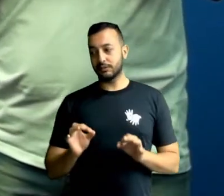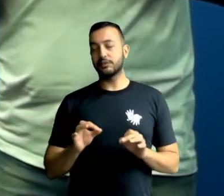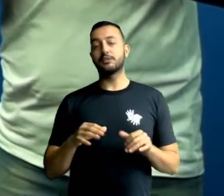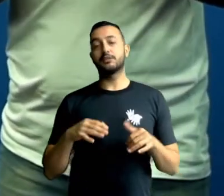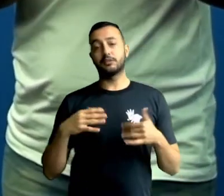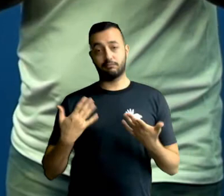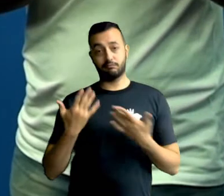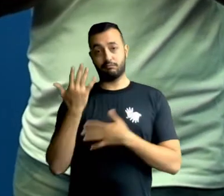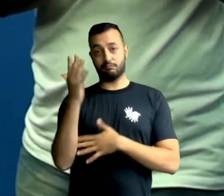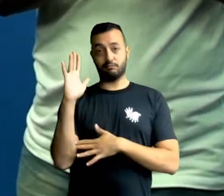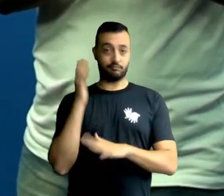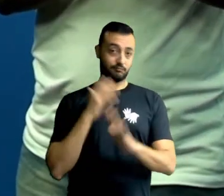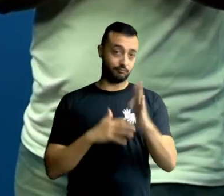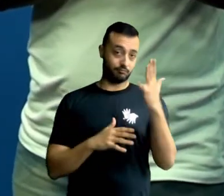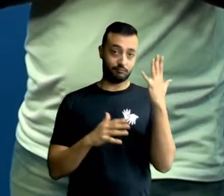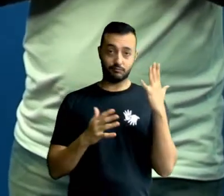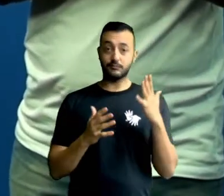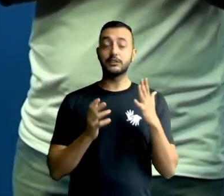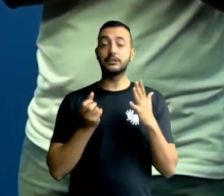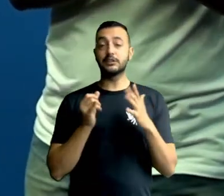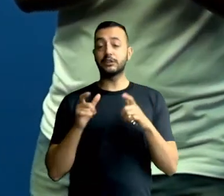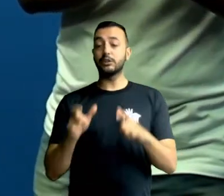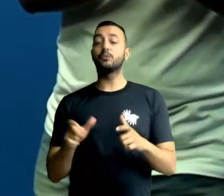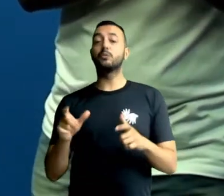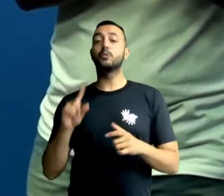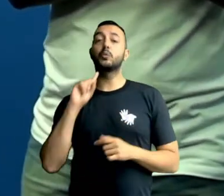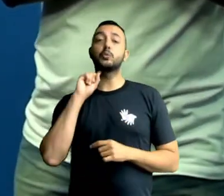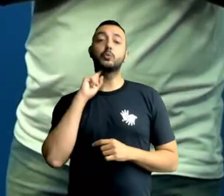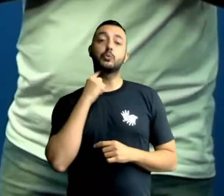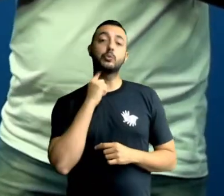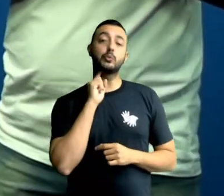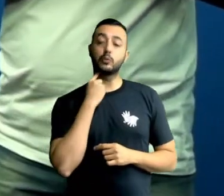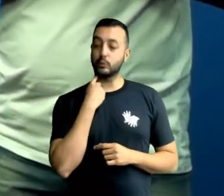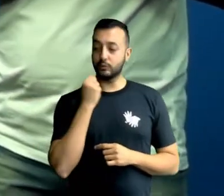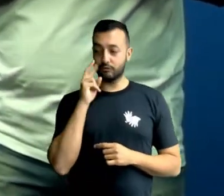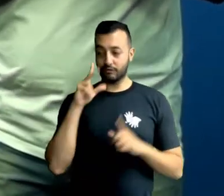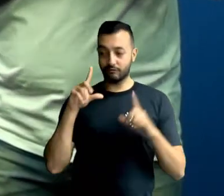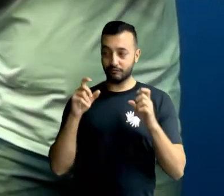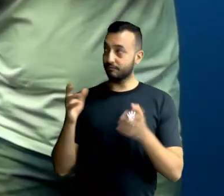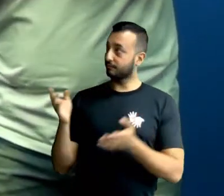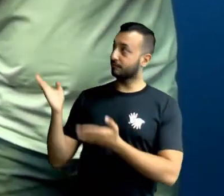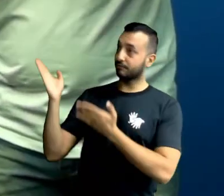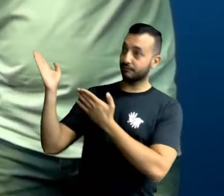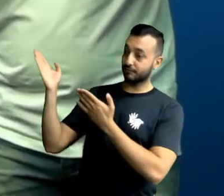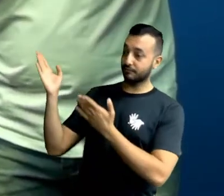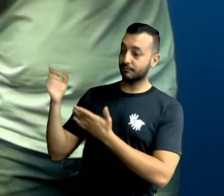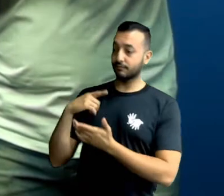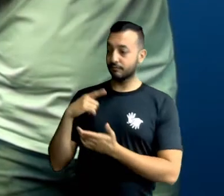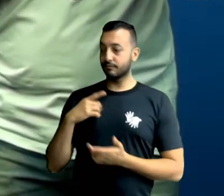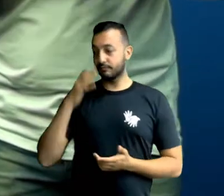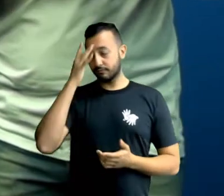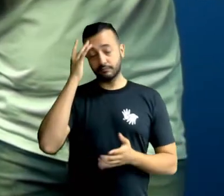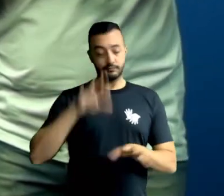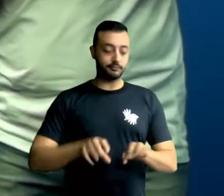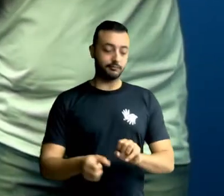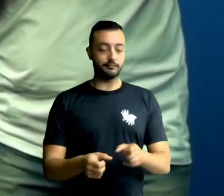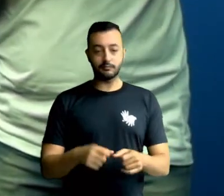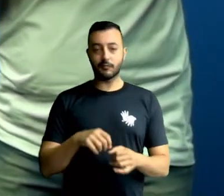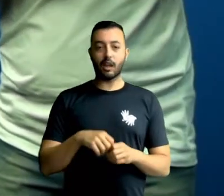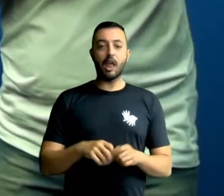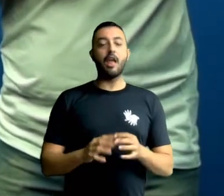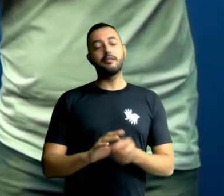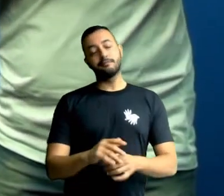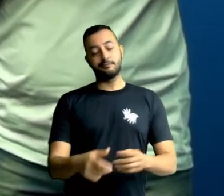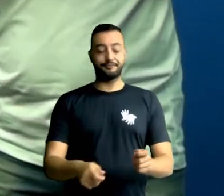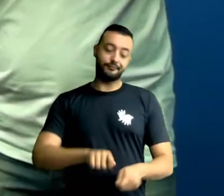e em um ambiente também com falta de higiene, como a gente pode ver nessas fotos aqui, ó, em que a manipuladora do alimento ela